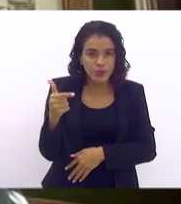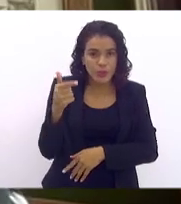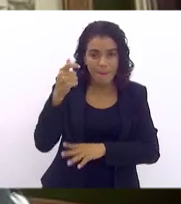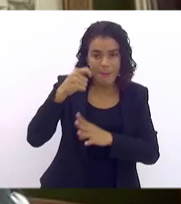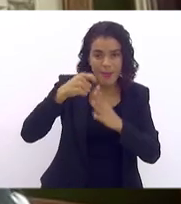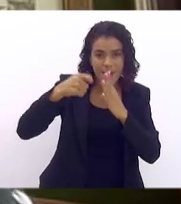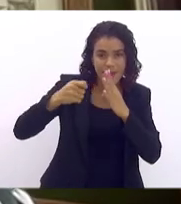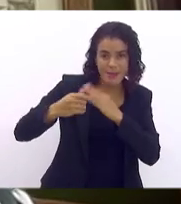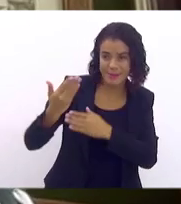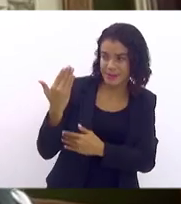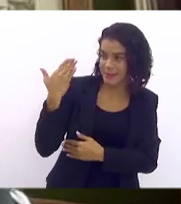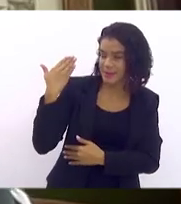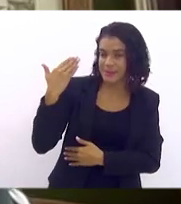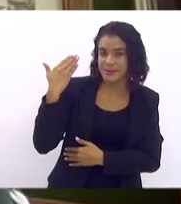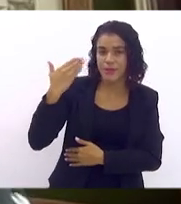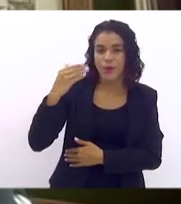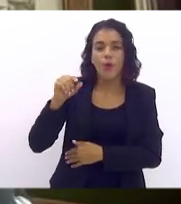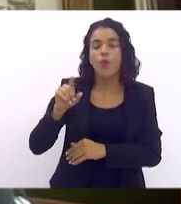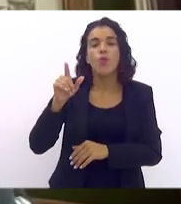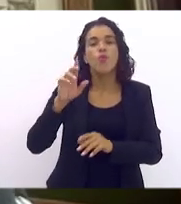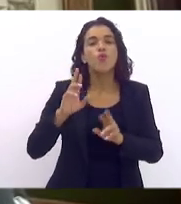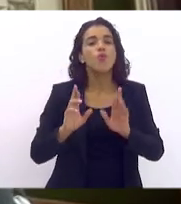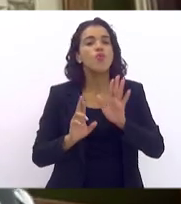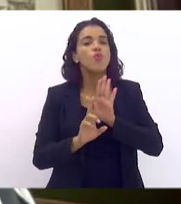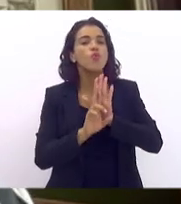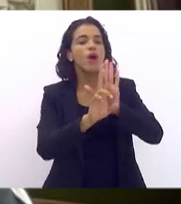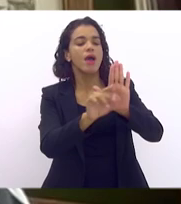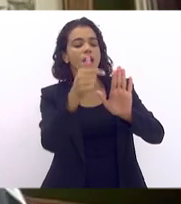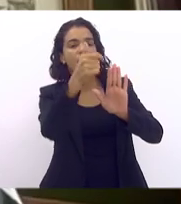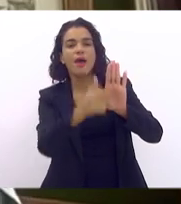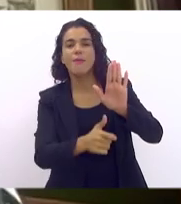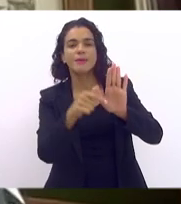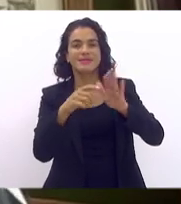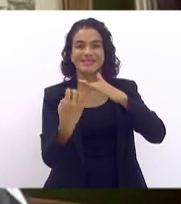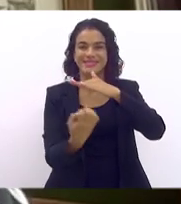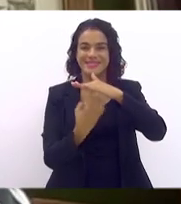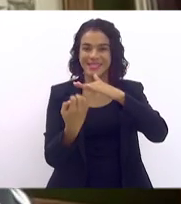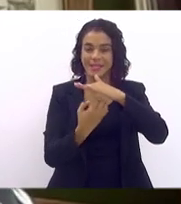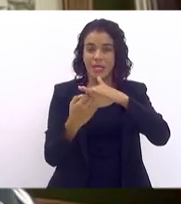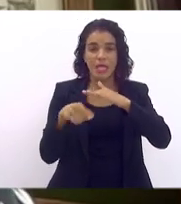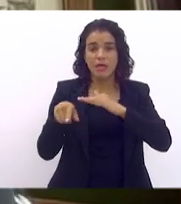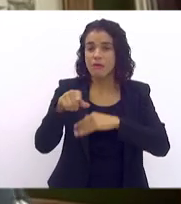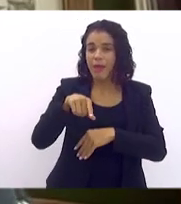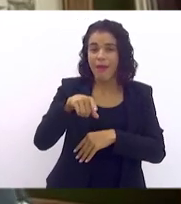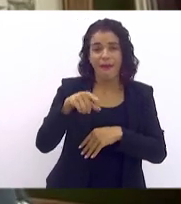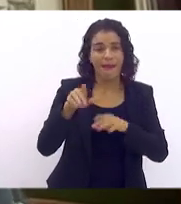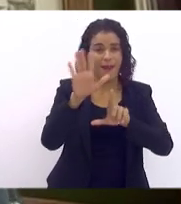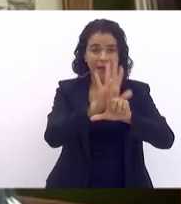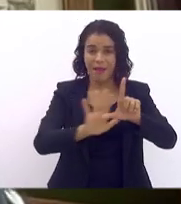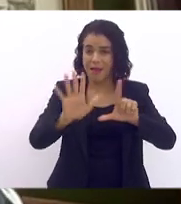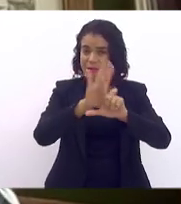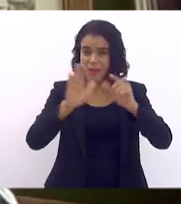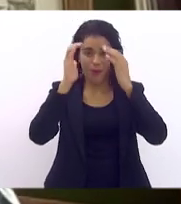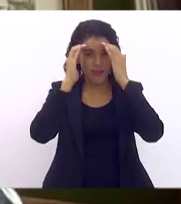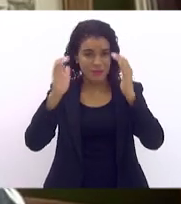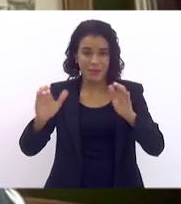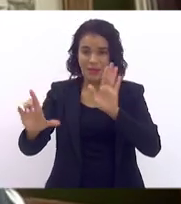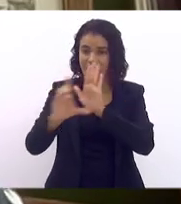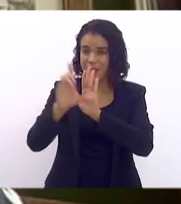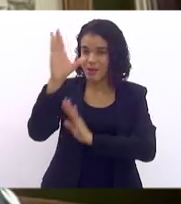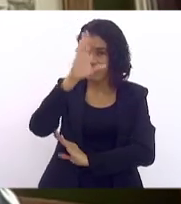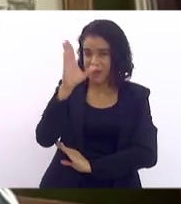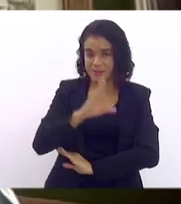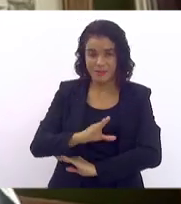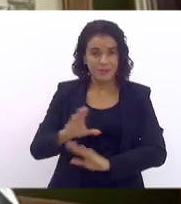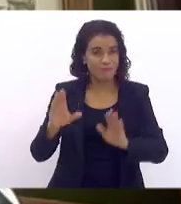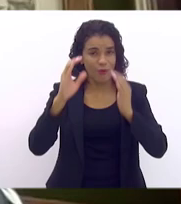meses atrás, uma representação legal. Ou seja, eles não respeitam as leis do nosso país, eles não respeitam o